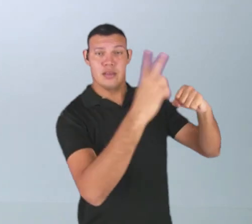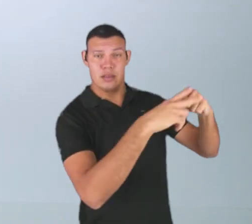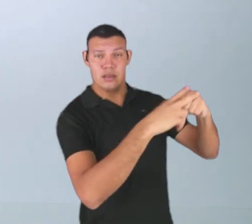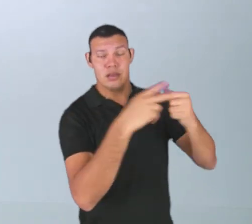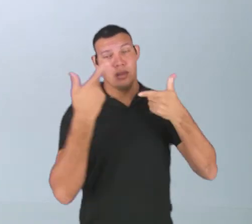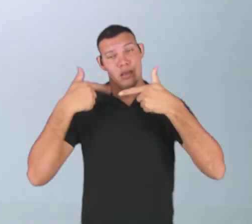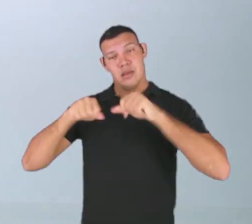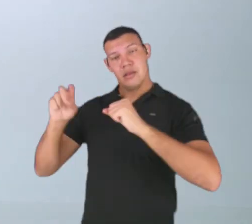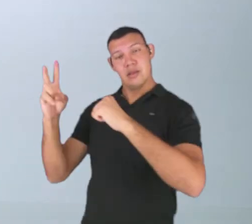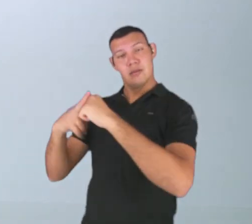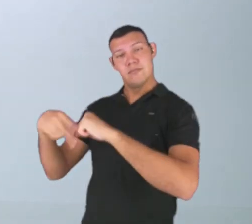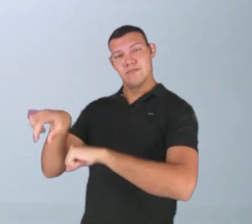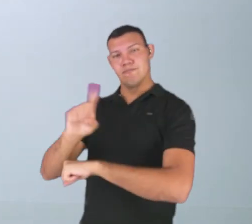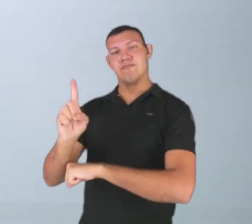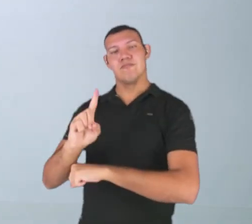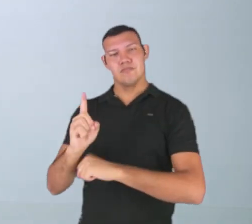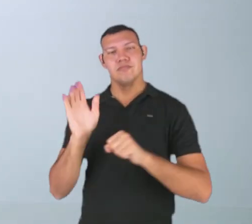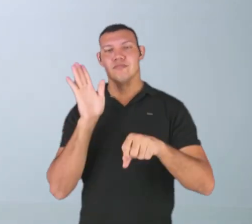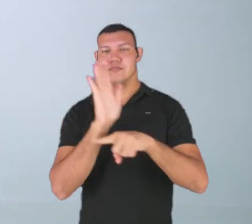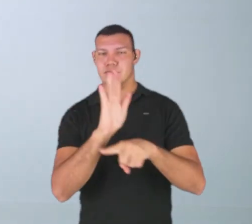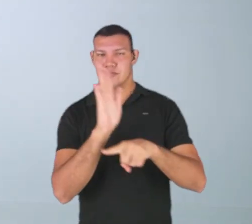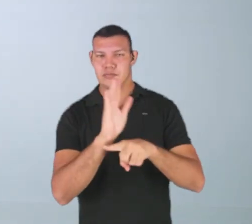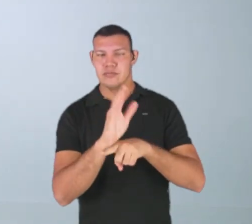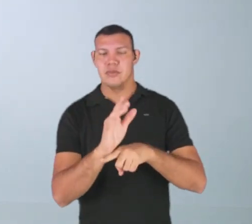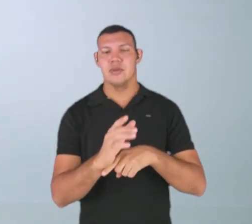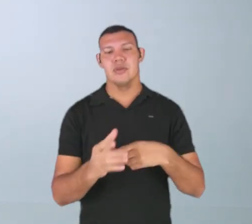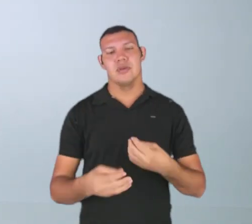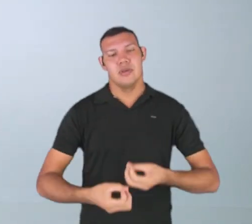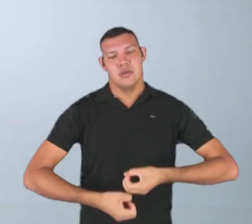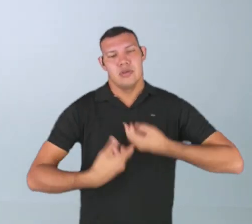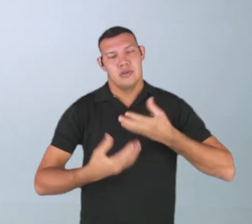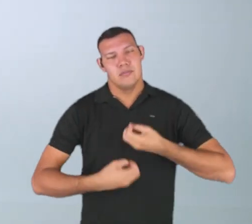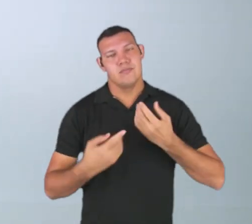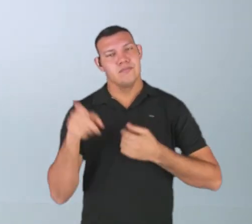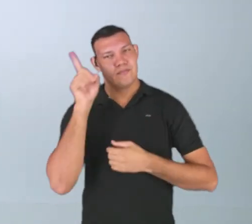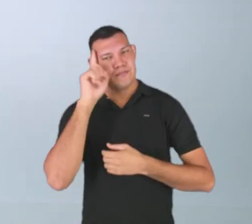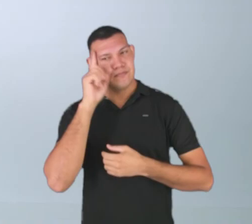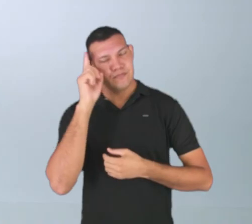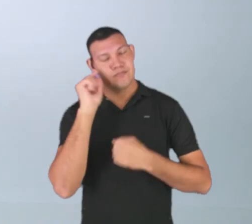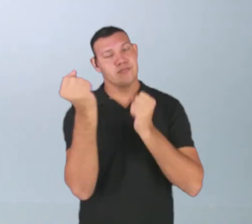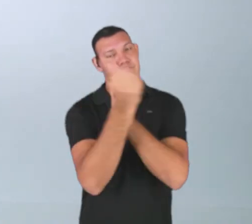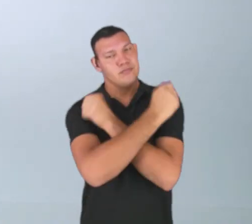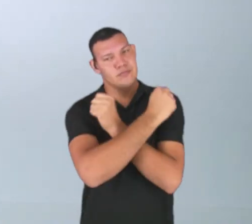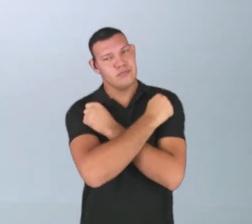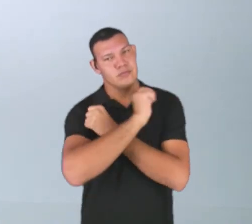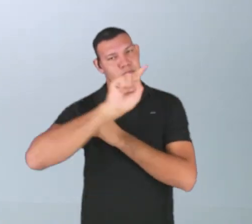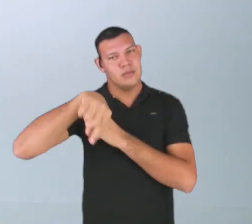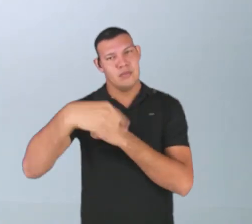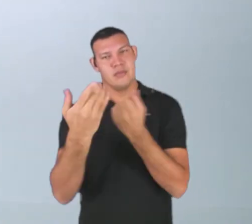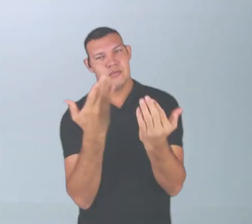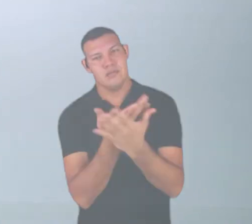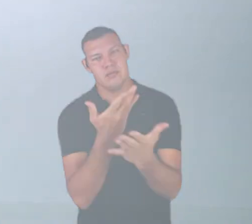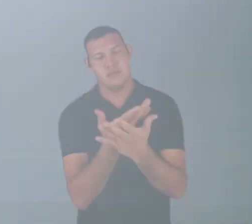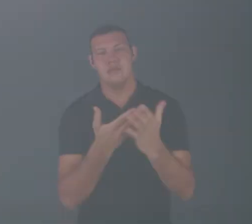não verbal ajudam você a se expressar todos os dias, tá bom? Um grande abraço e até a próxima aula.